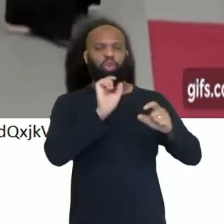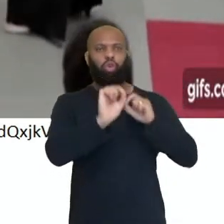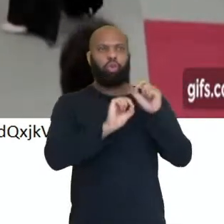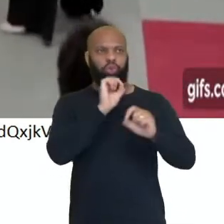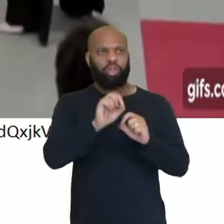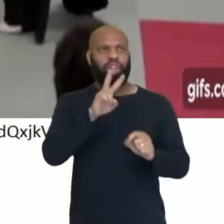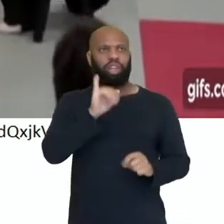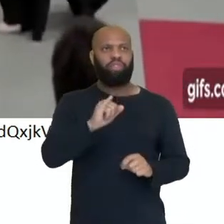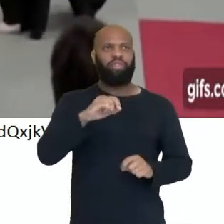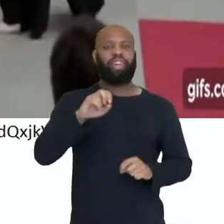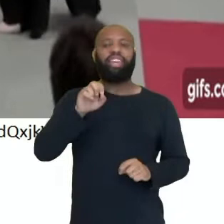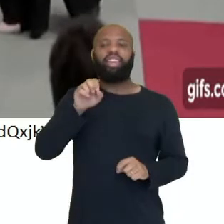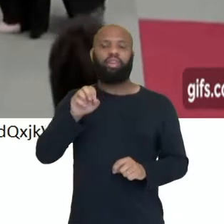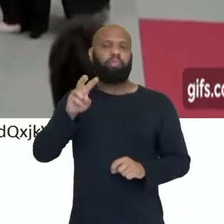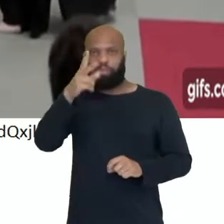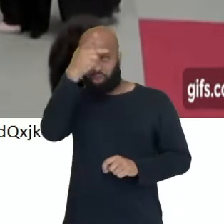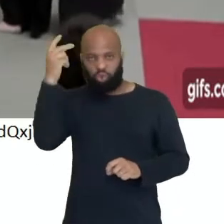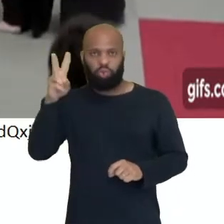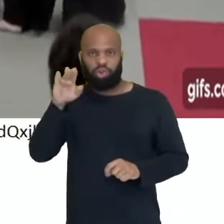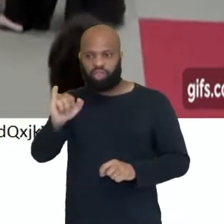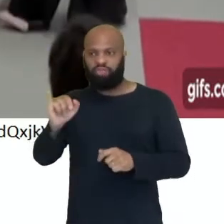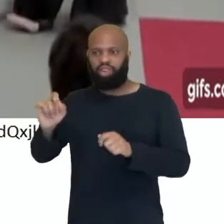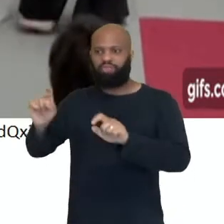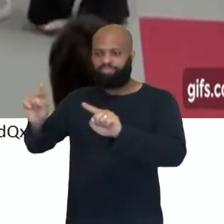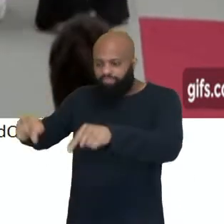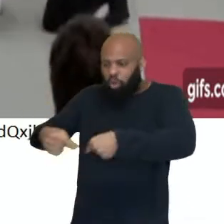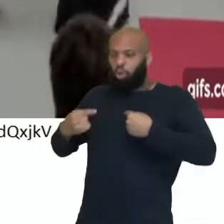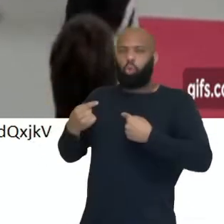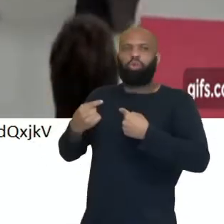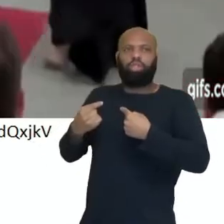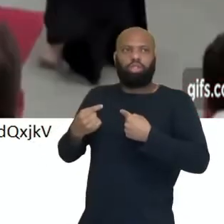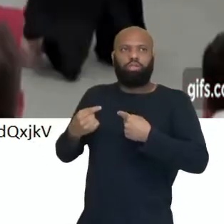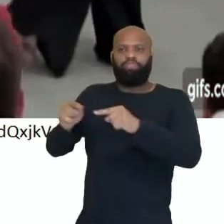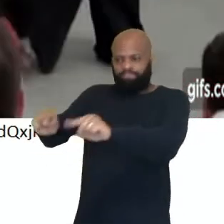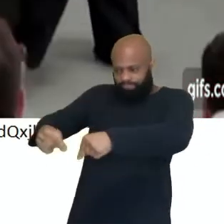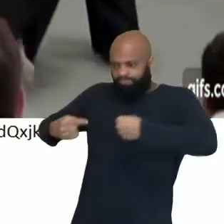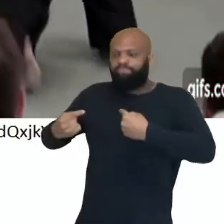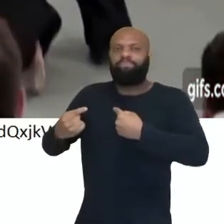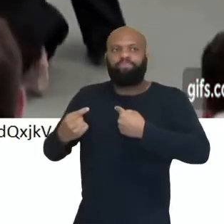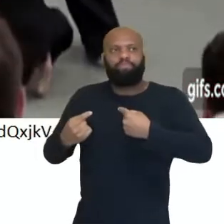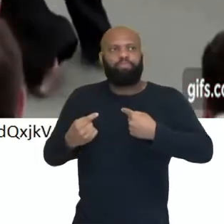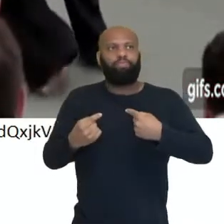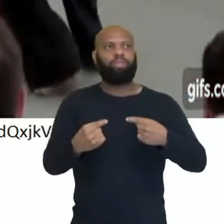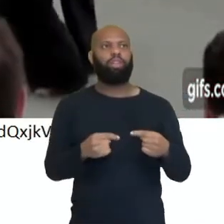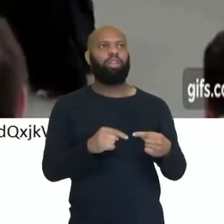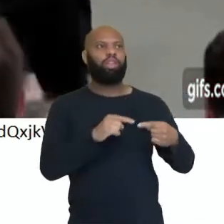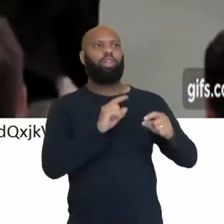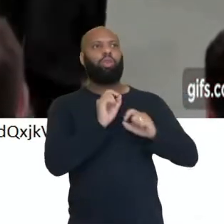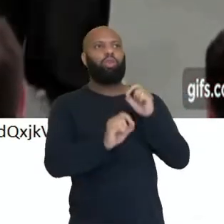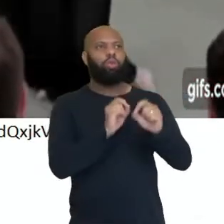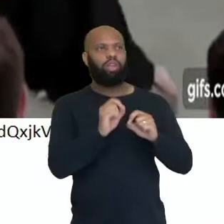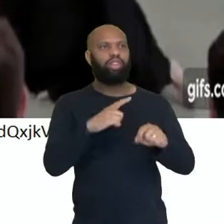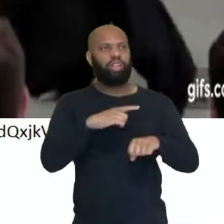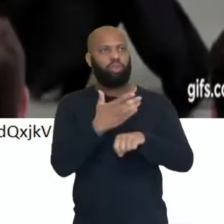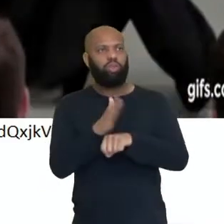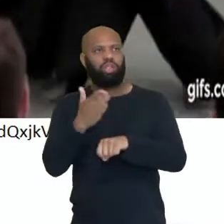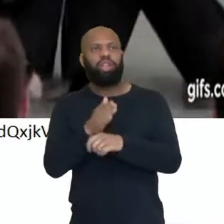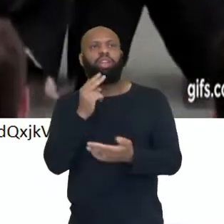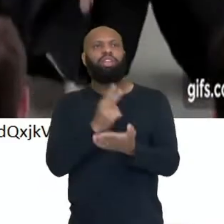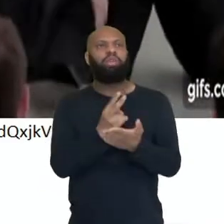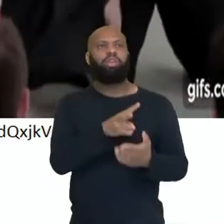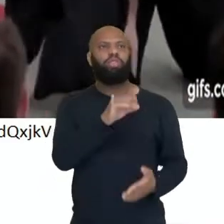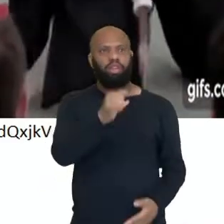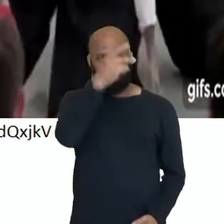quem irá receber a técnica e cabe-lhe o papel de atacar o outro, Aikidoka. Então, no treino sempre vai ter a pessoa